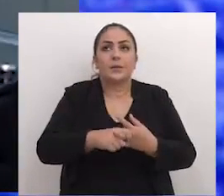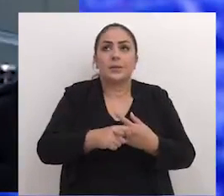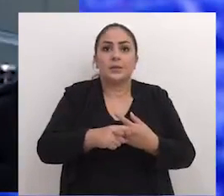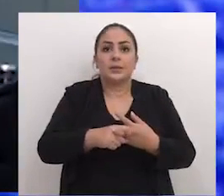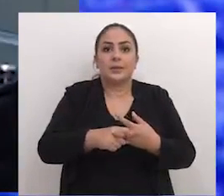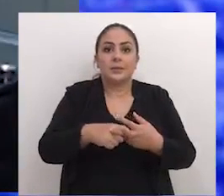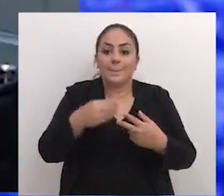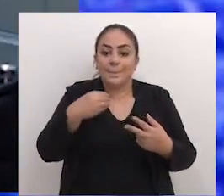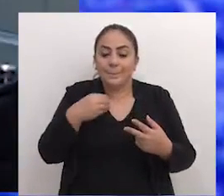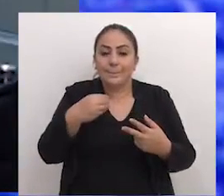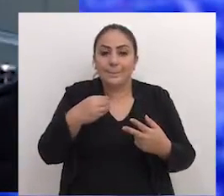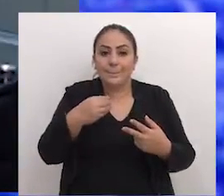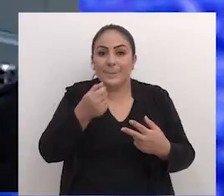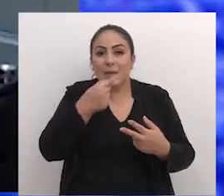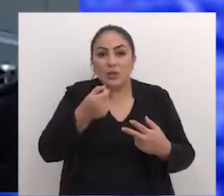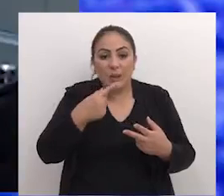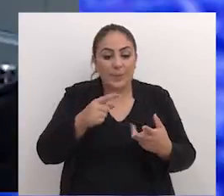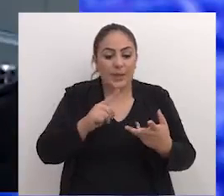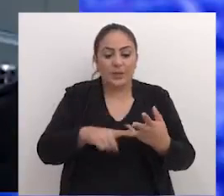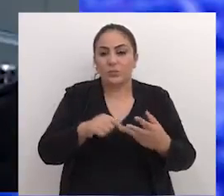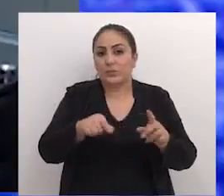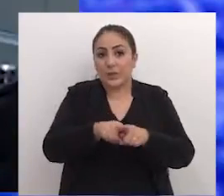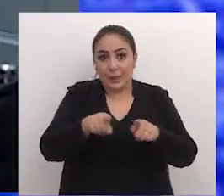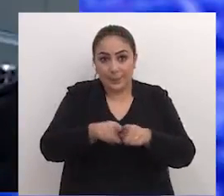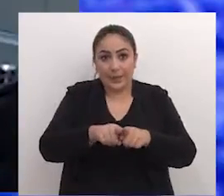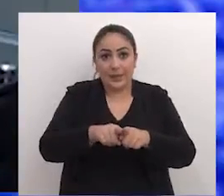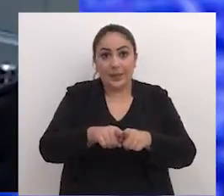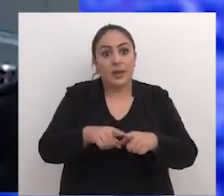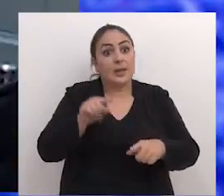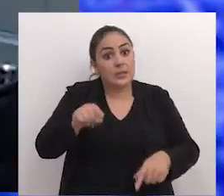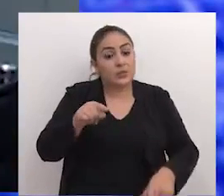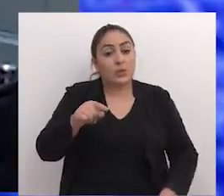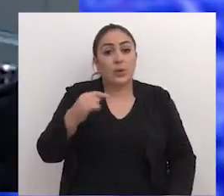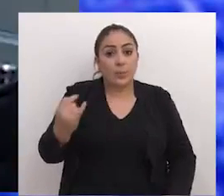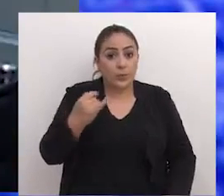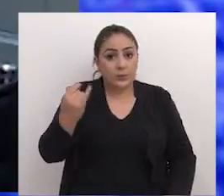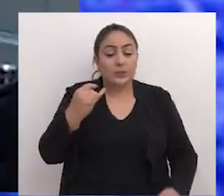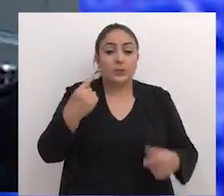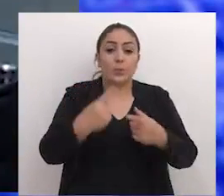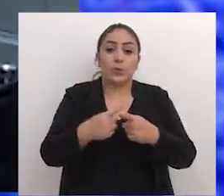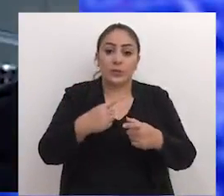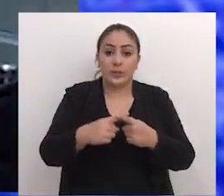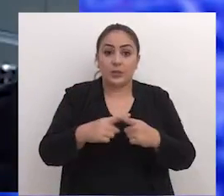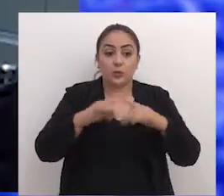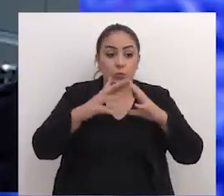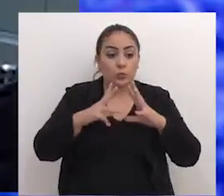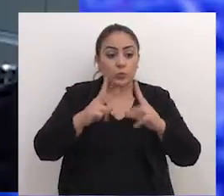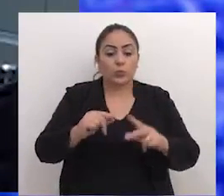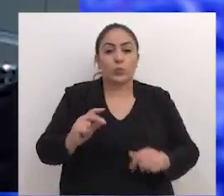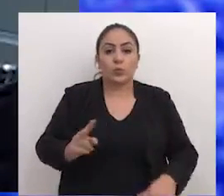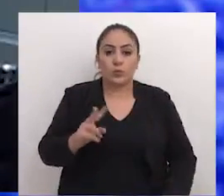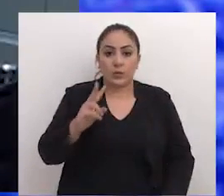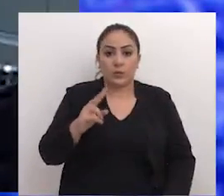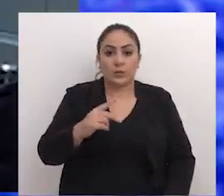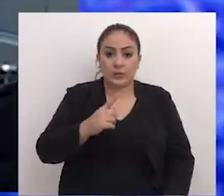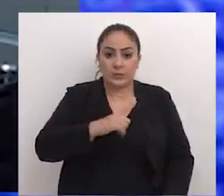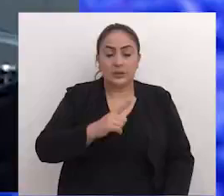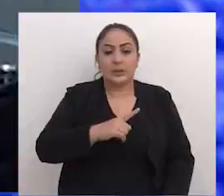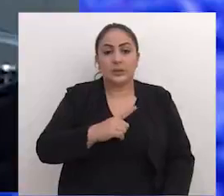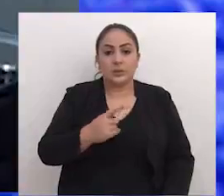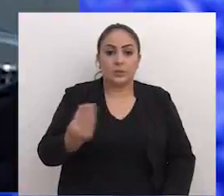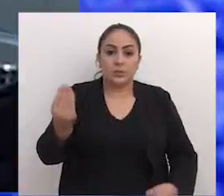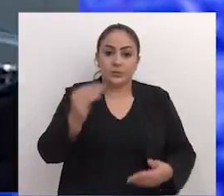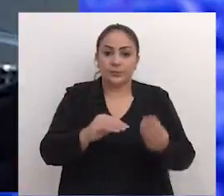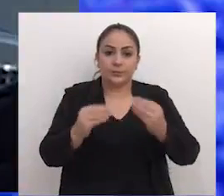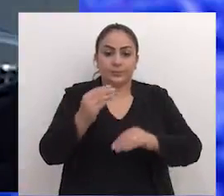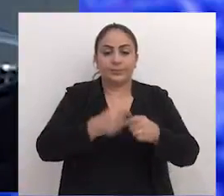adquirir medicamentos. E também isso é extremamente relevante porque todos esses valores que estão sendo